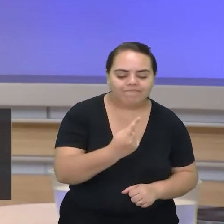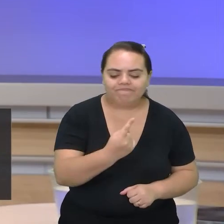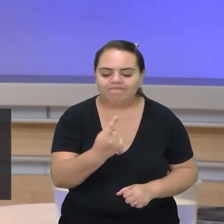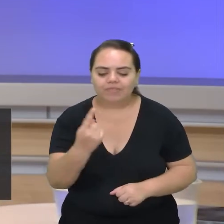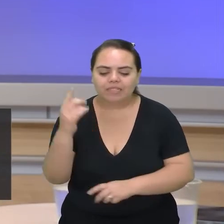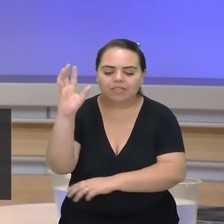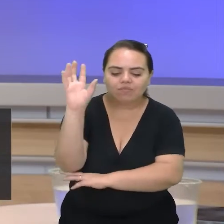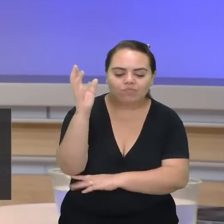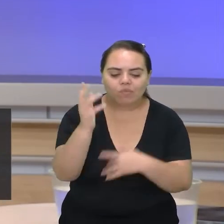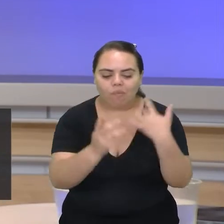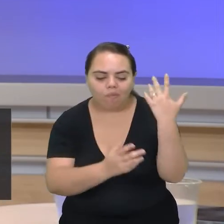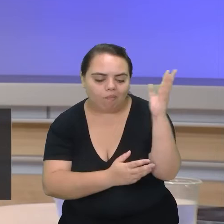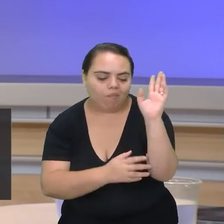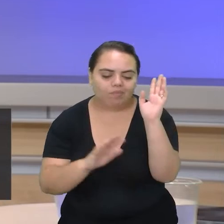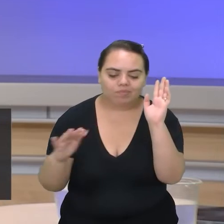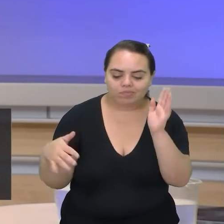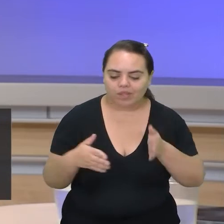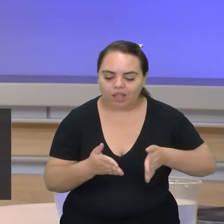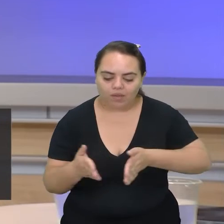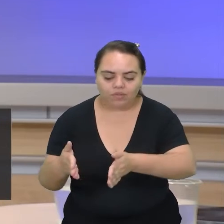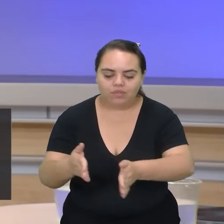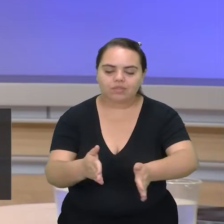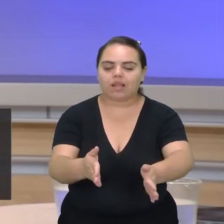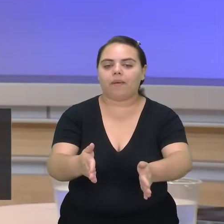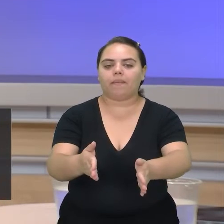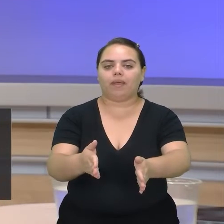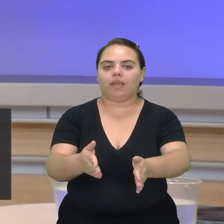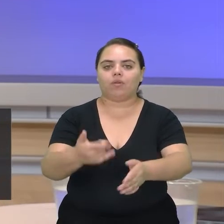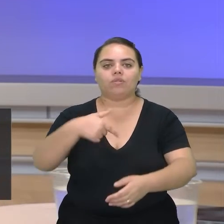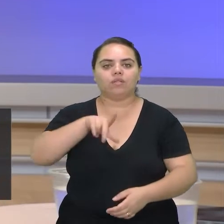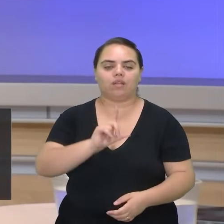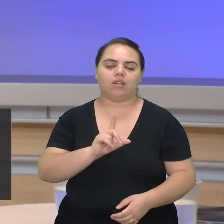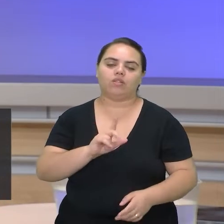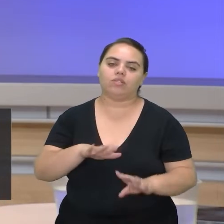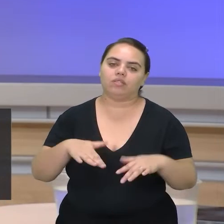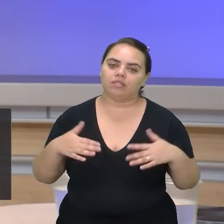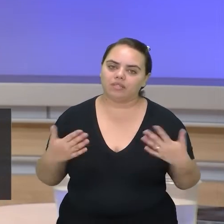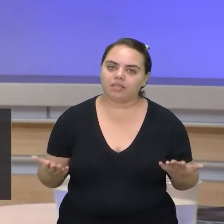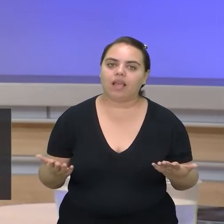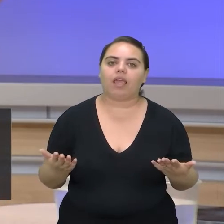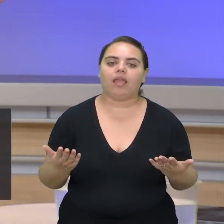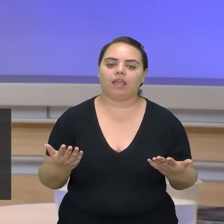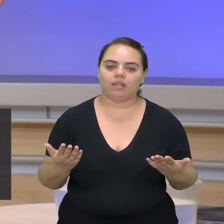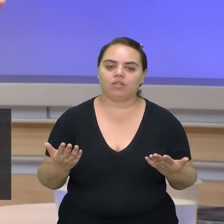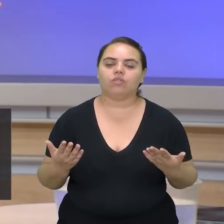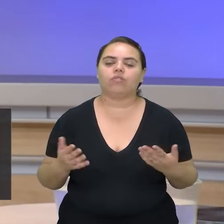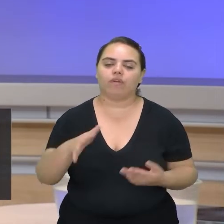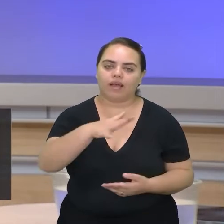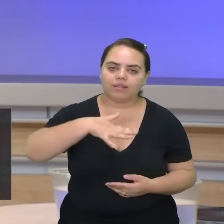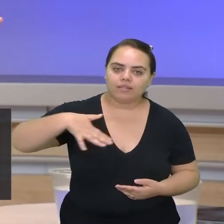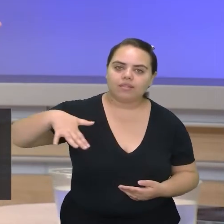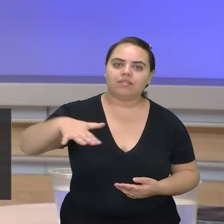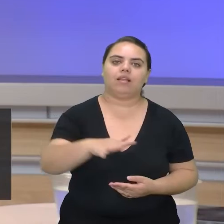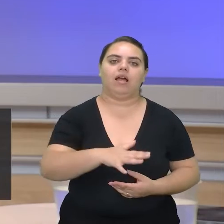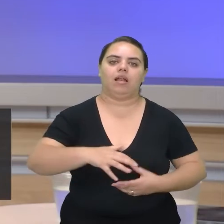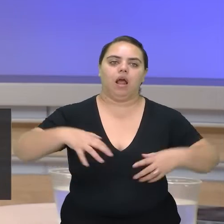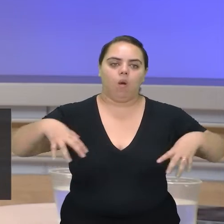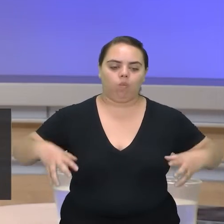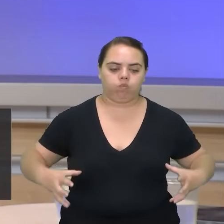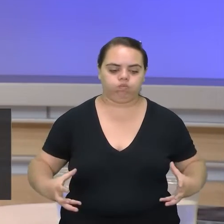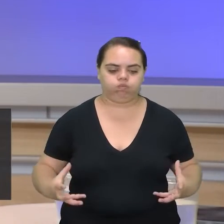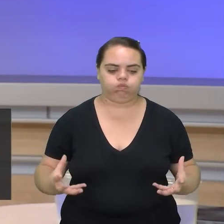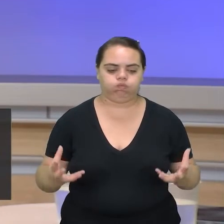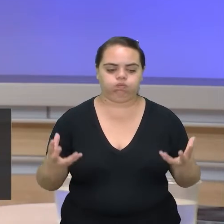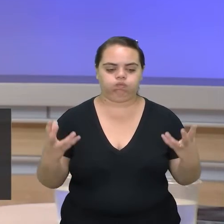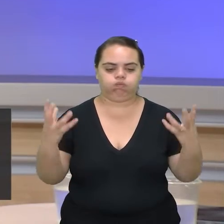da mini floresta. Por isso que a gente já cria os caminhos e a clareira com uma certa antecedência. E isso torna essa área extremamente abundante, porque você tem uma